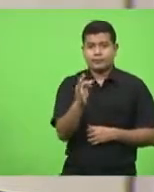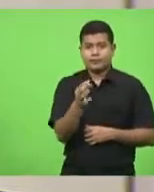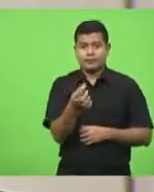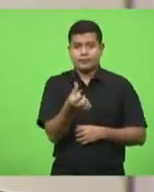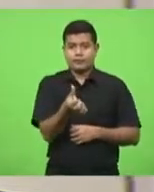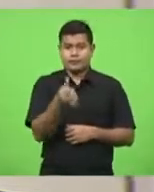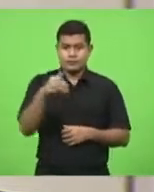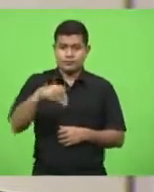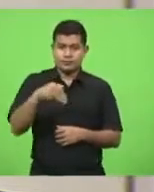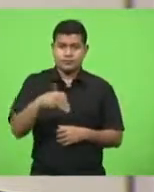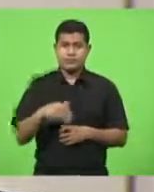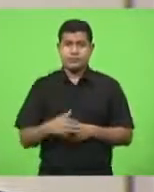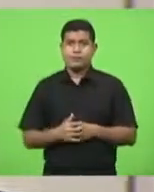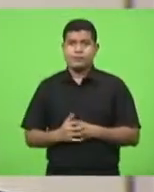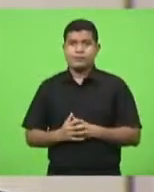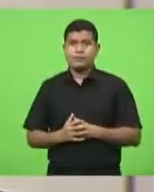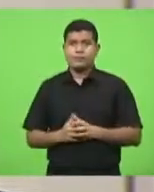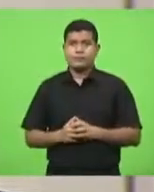6 minutos.